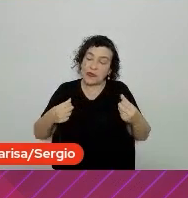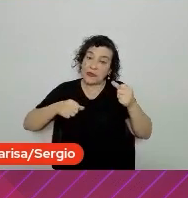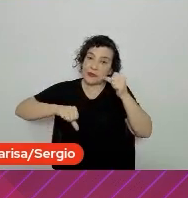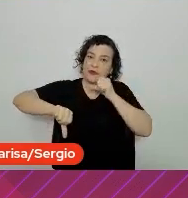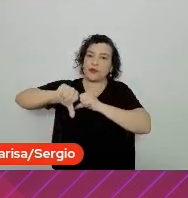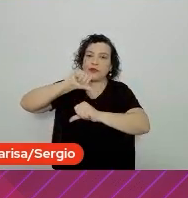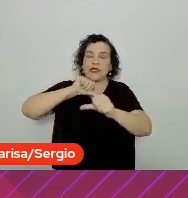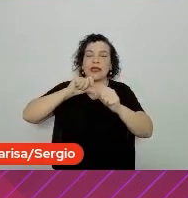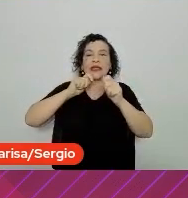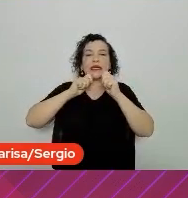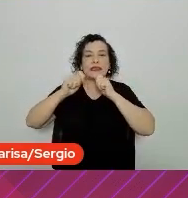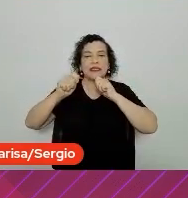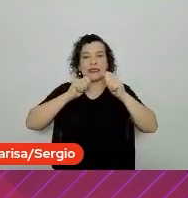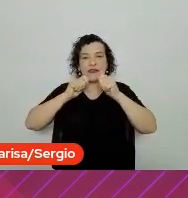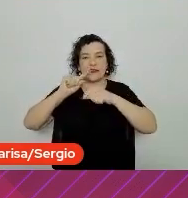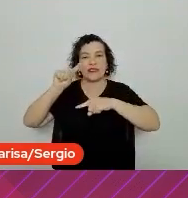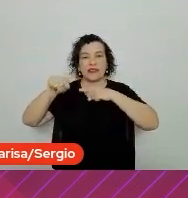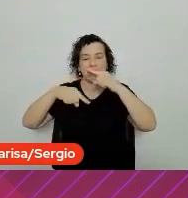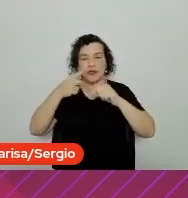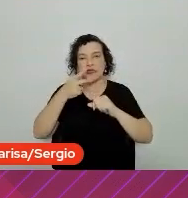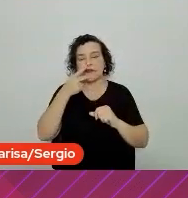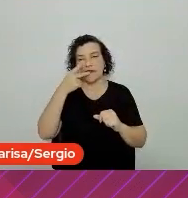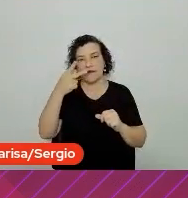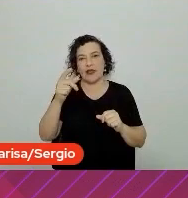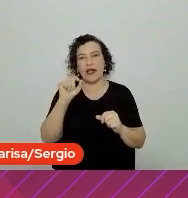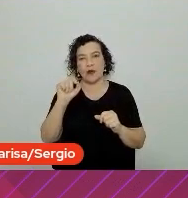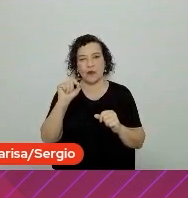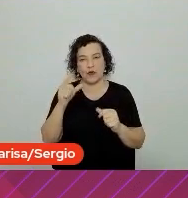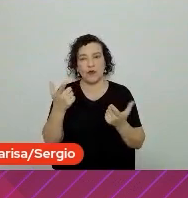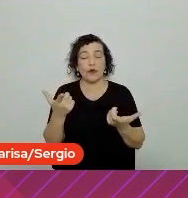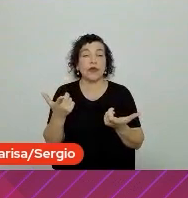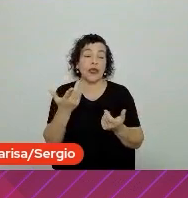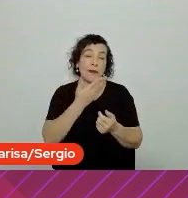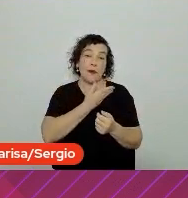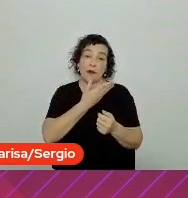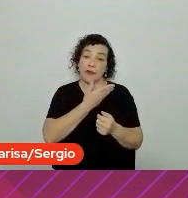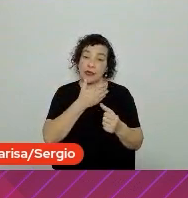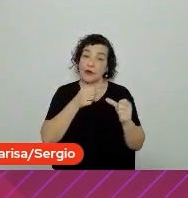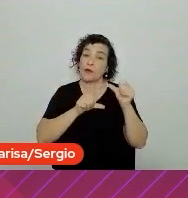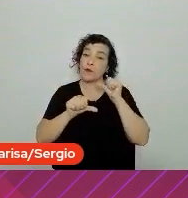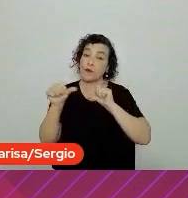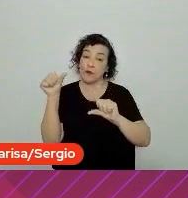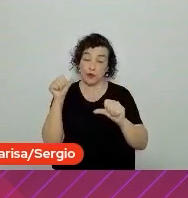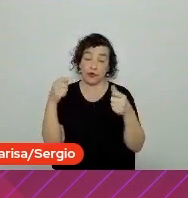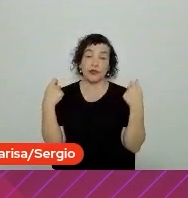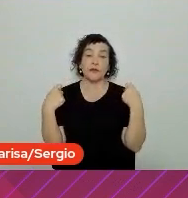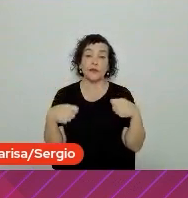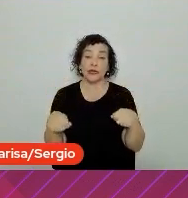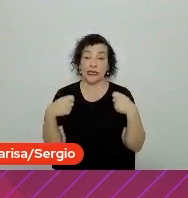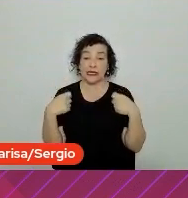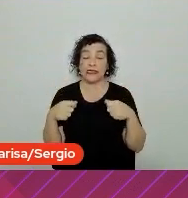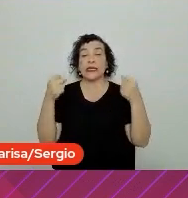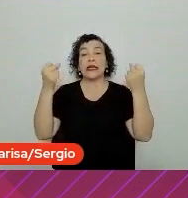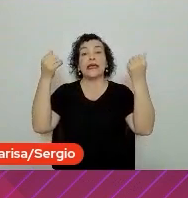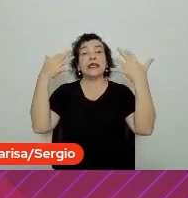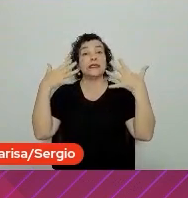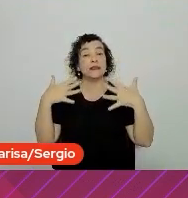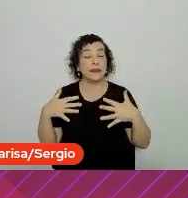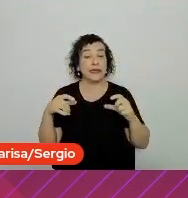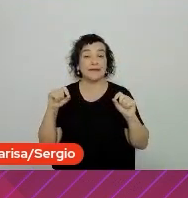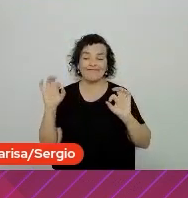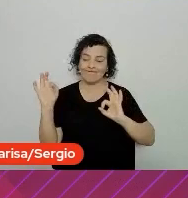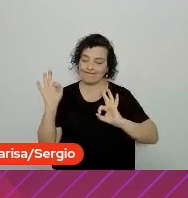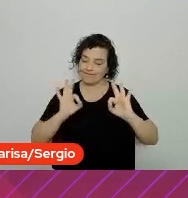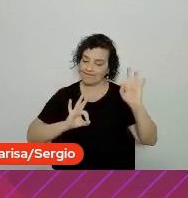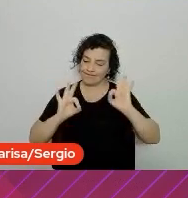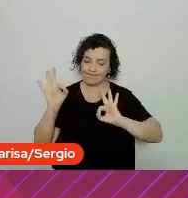Bruce Lee, que depois lá na frente ele vai falar Be Water, my friend, ele fala justamente a respeito da construção